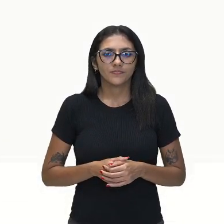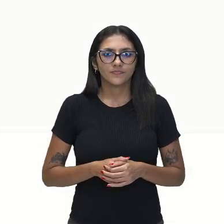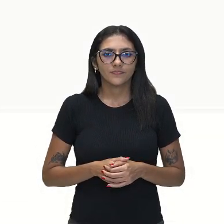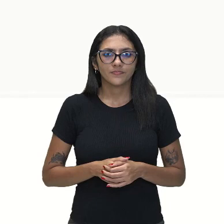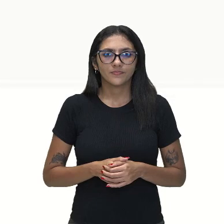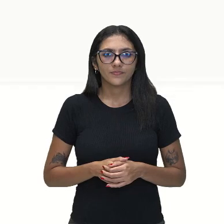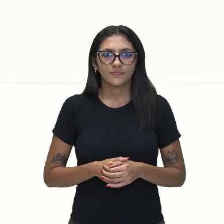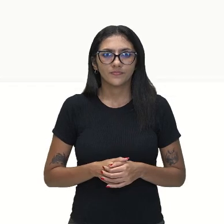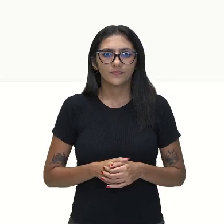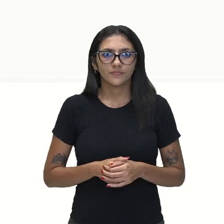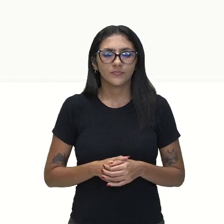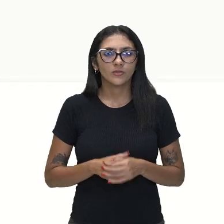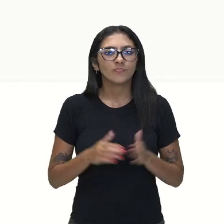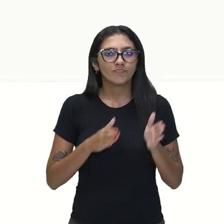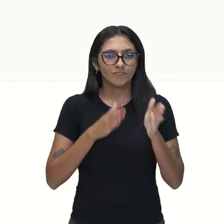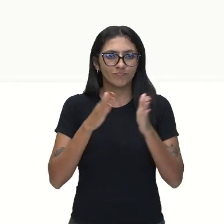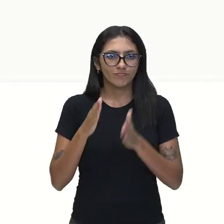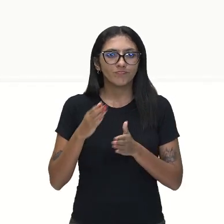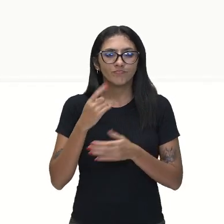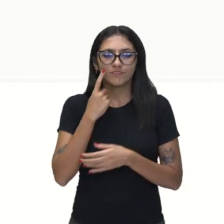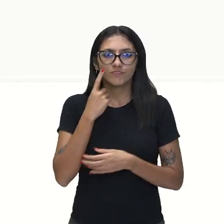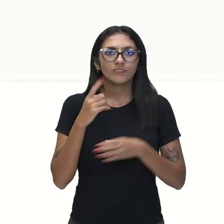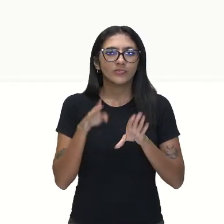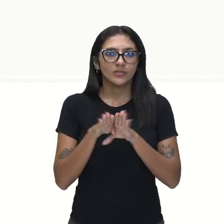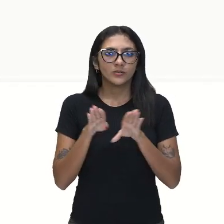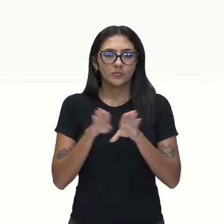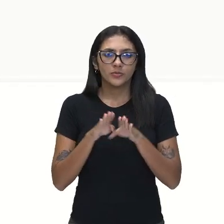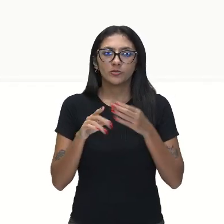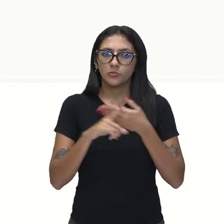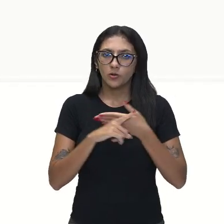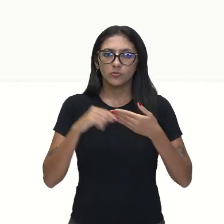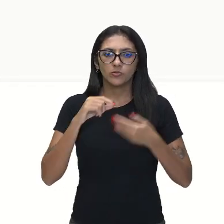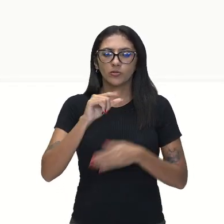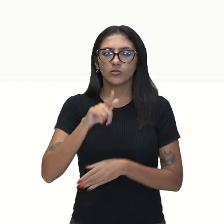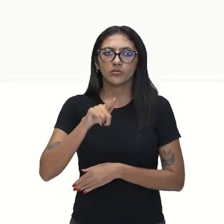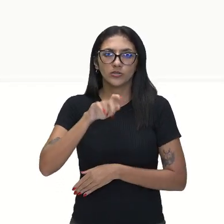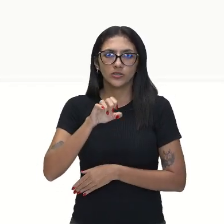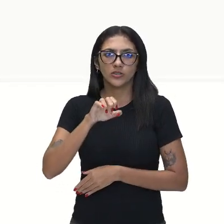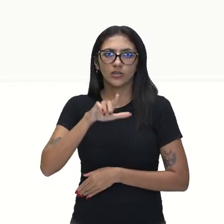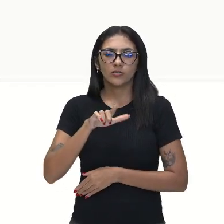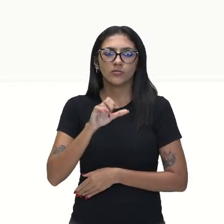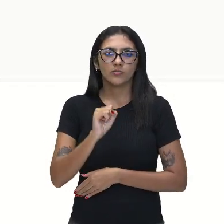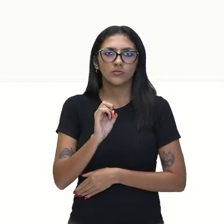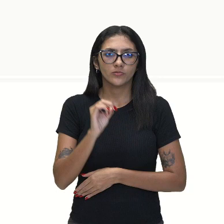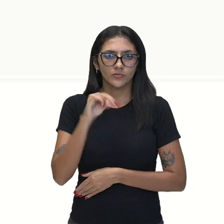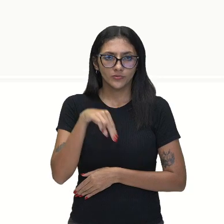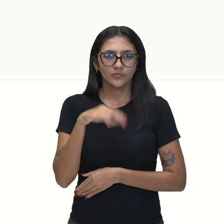Outro bloco aqui também do GeoCiese, tá? Desse autor aqui.